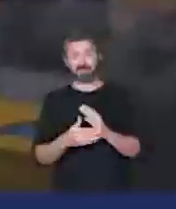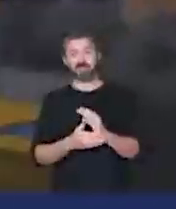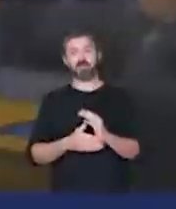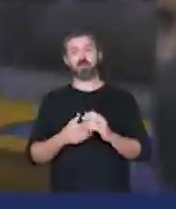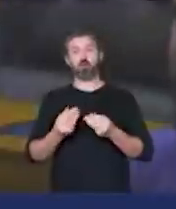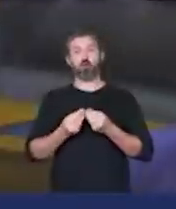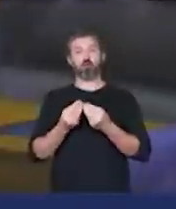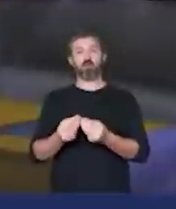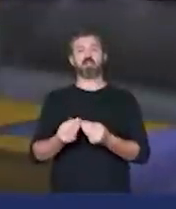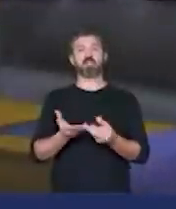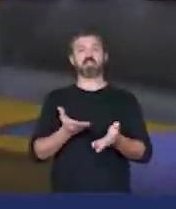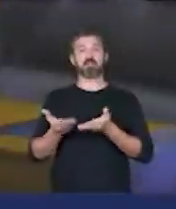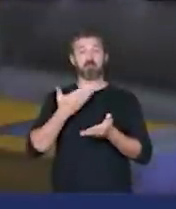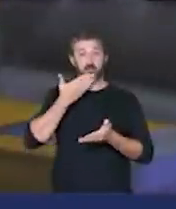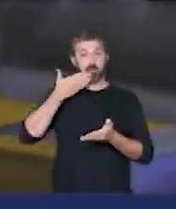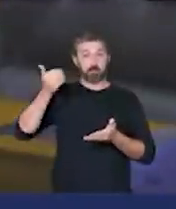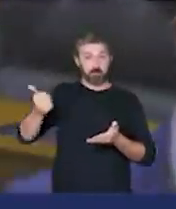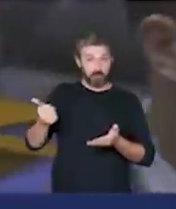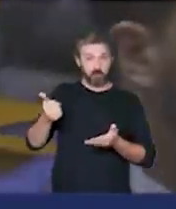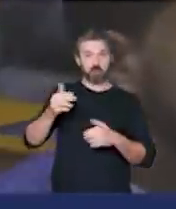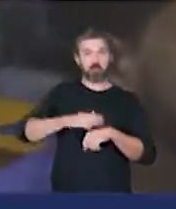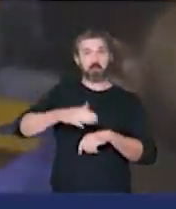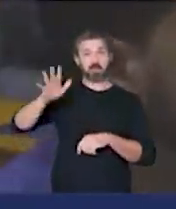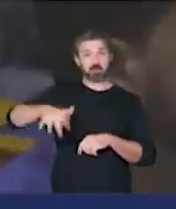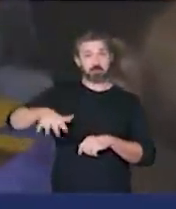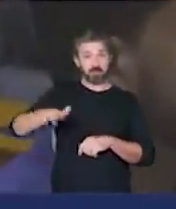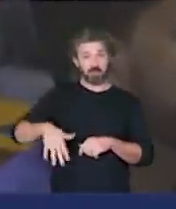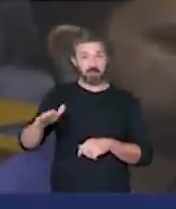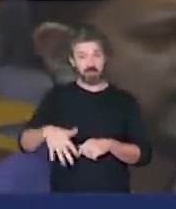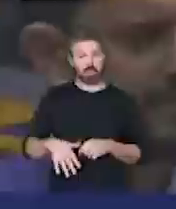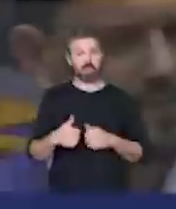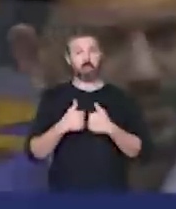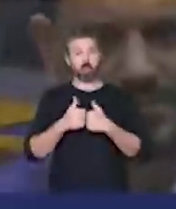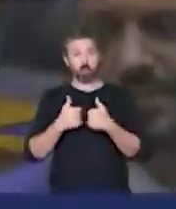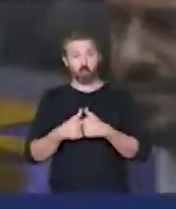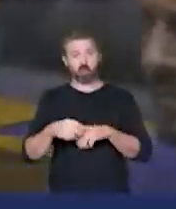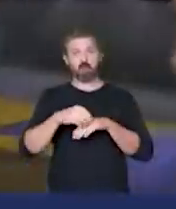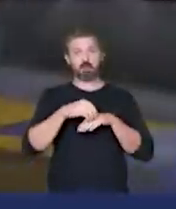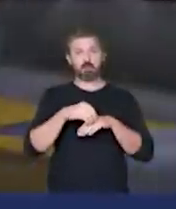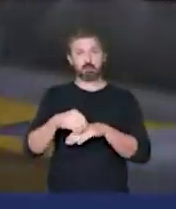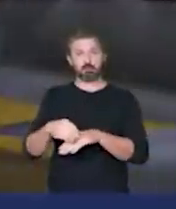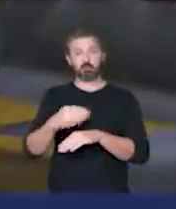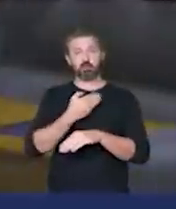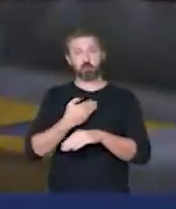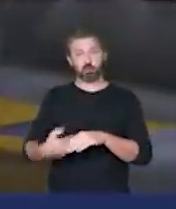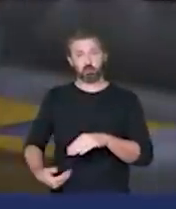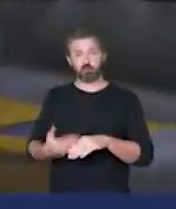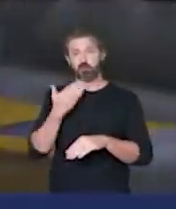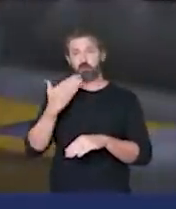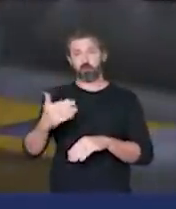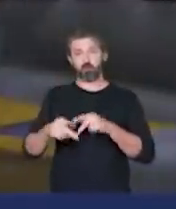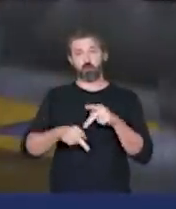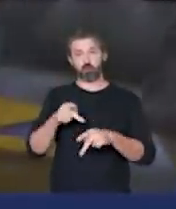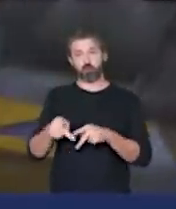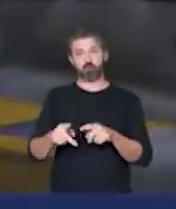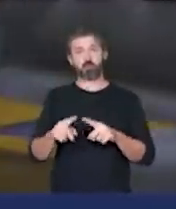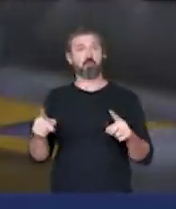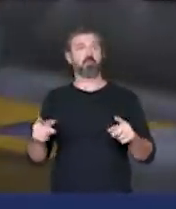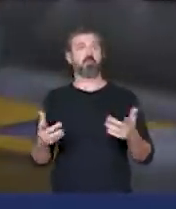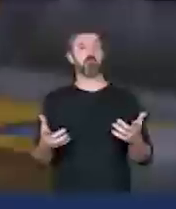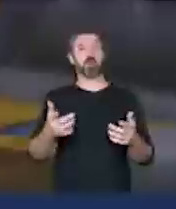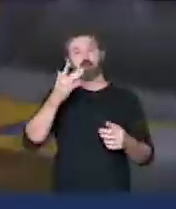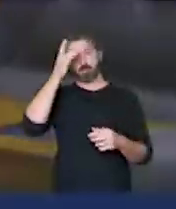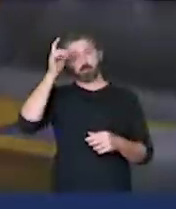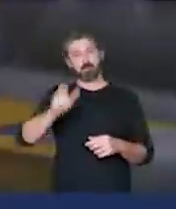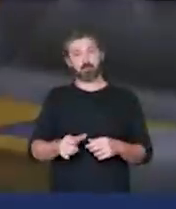um serviço melhor e mais barato de ônibus de transporte público para a população, enquanto o sujeito